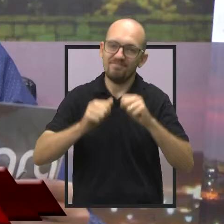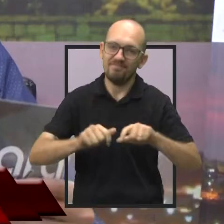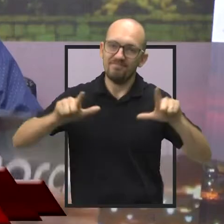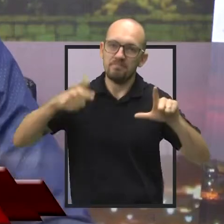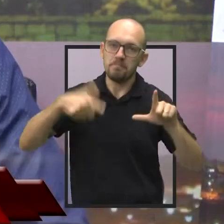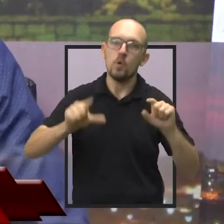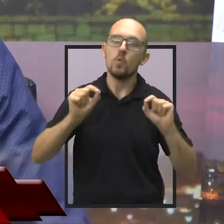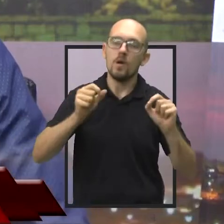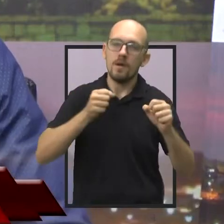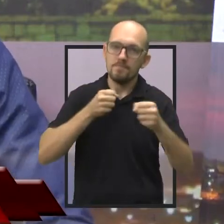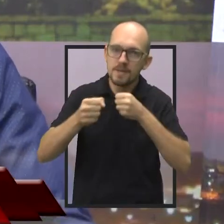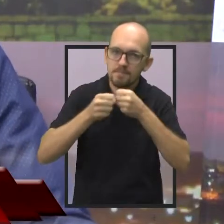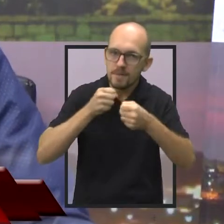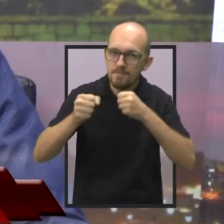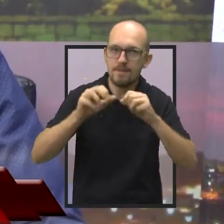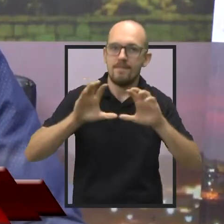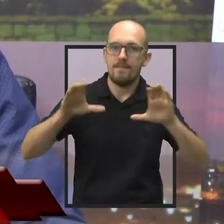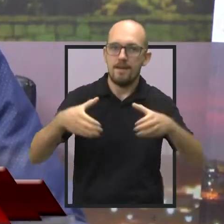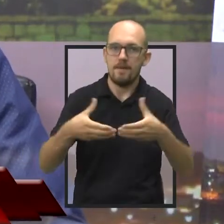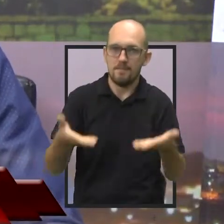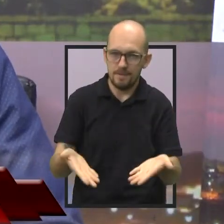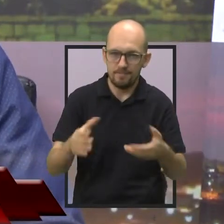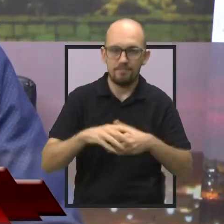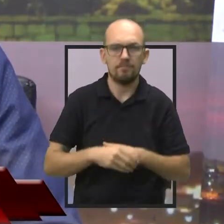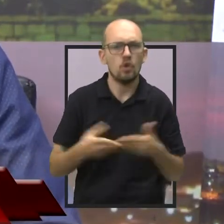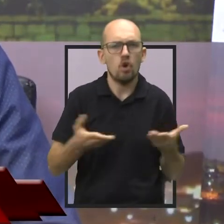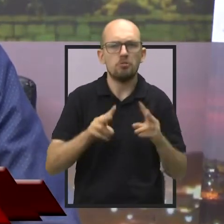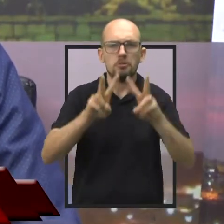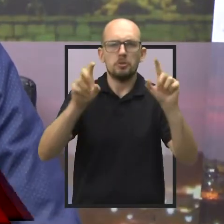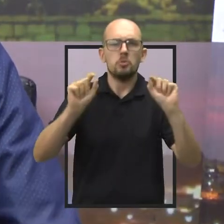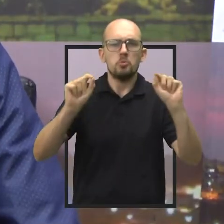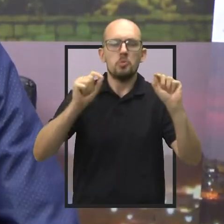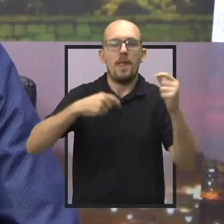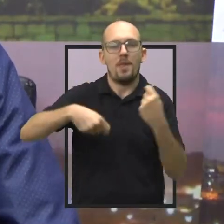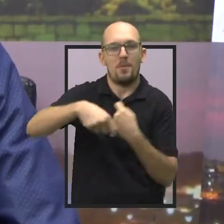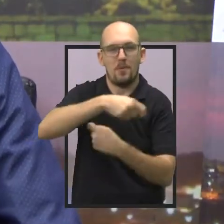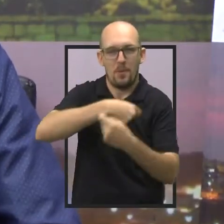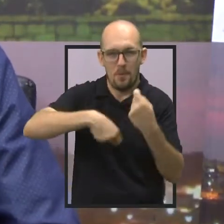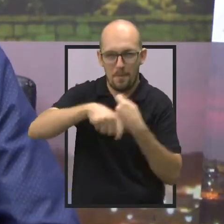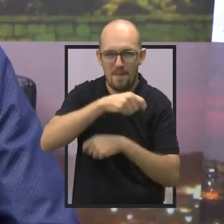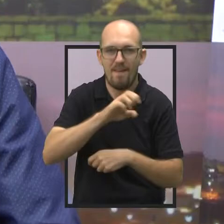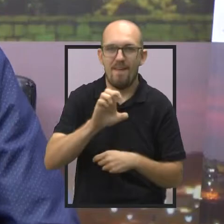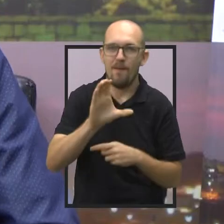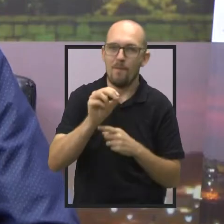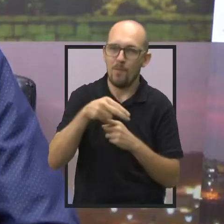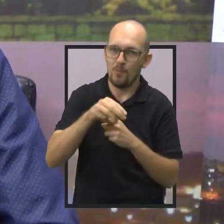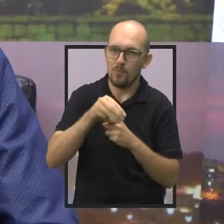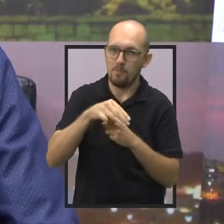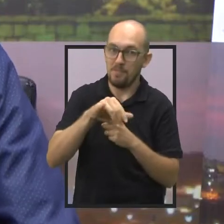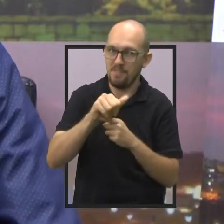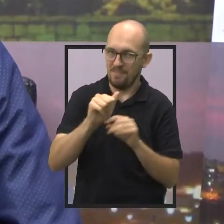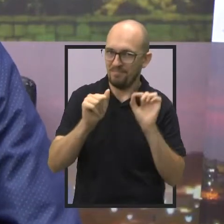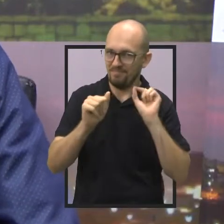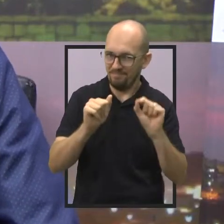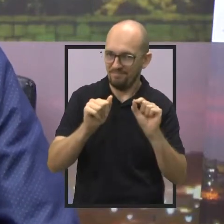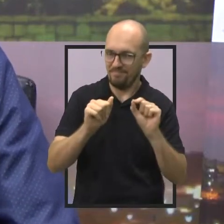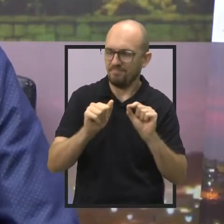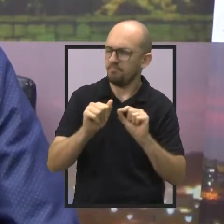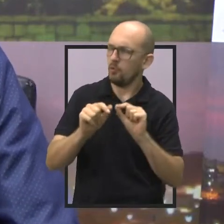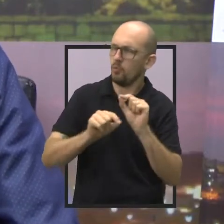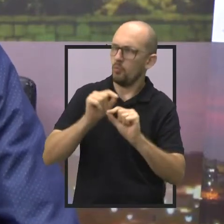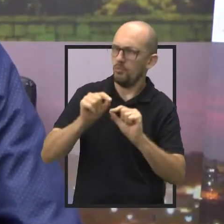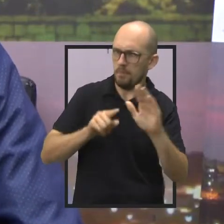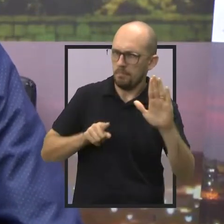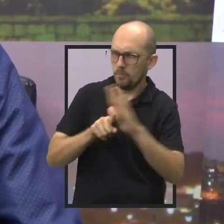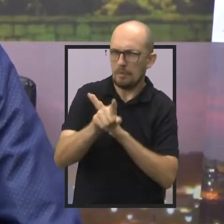Câmara Entrevista. E a pauta do programa de hoje é economia. Para começar essa entrevista, eu faço uma pergunta.